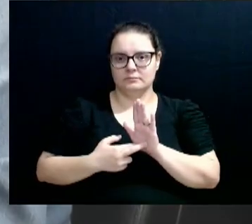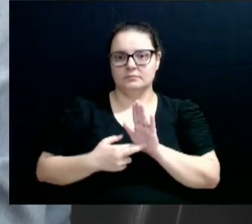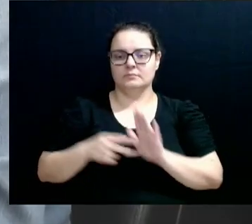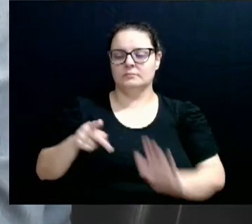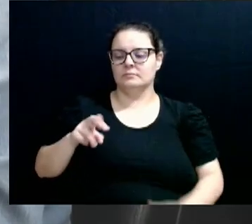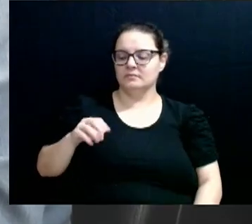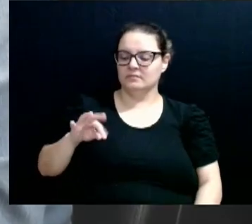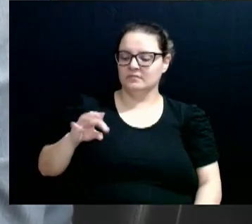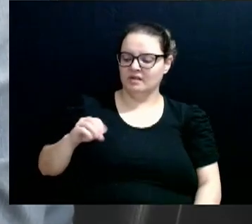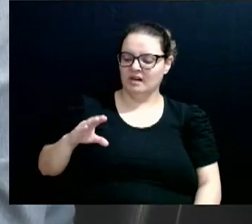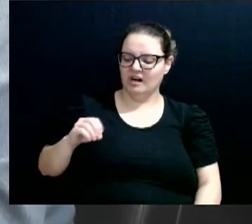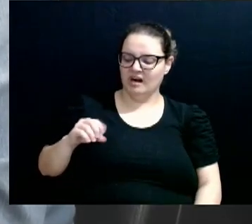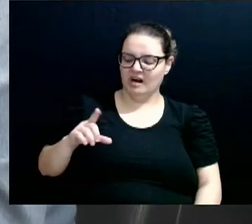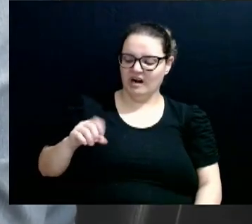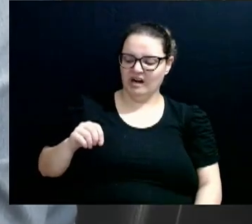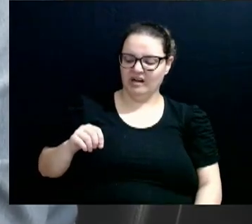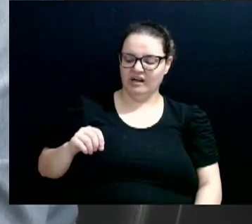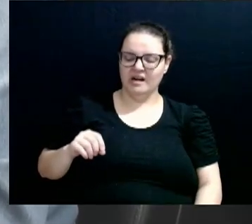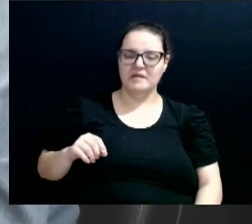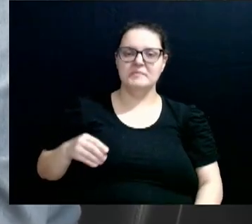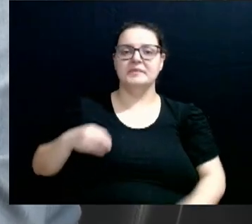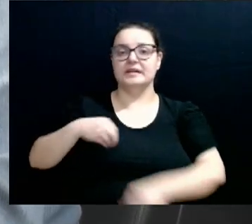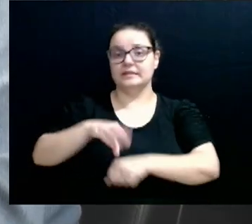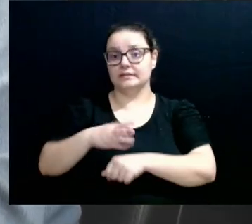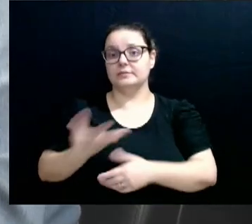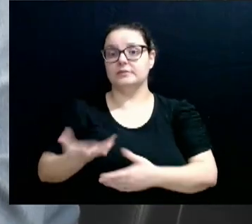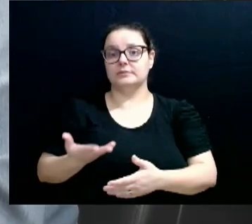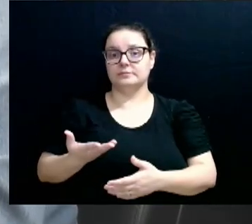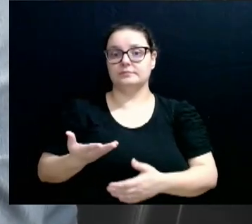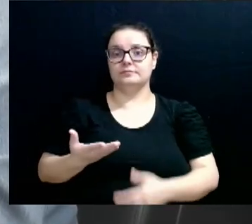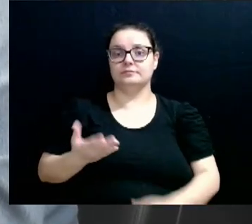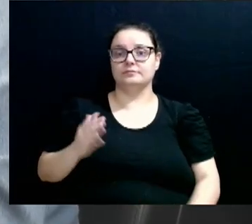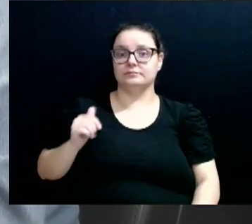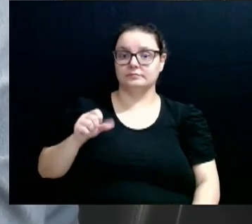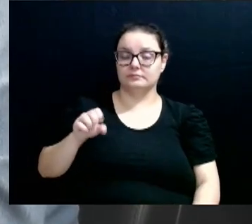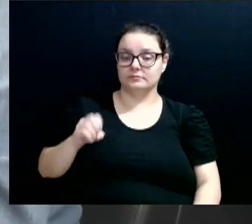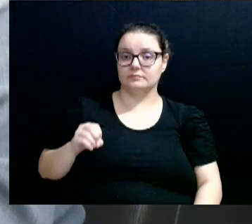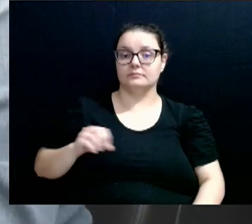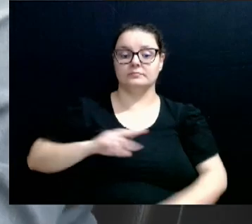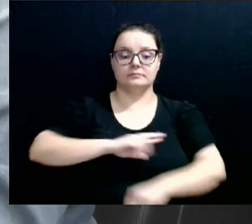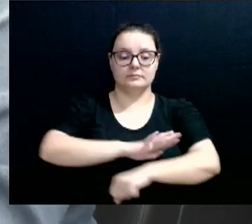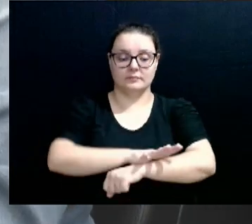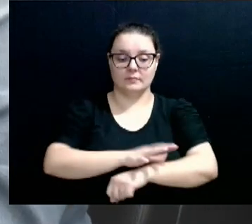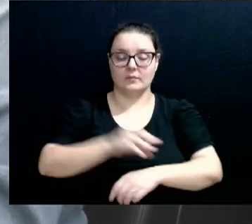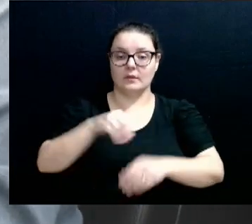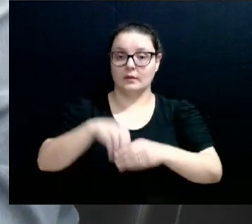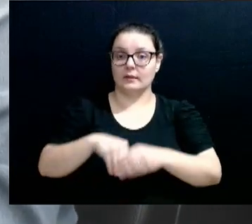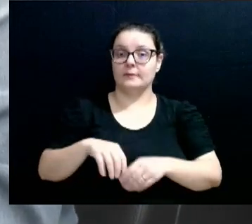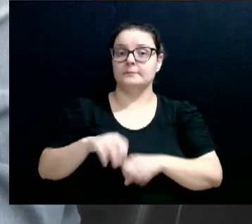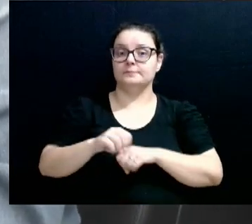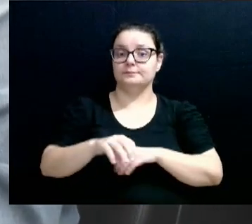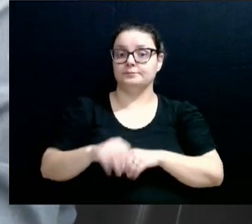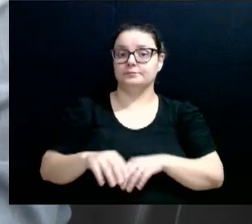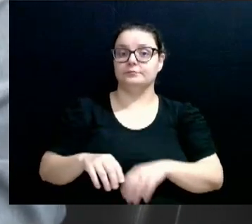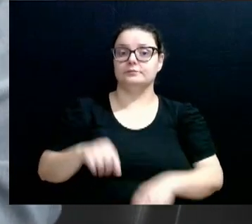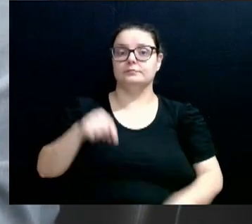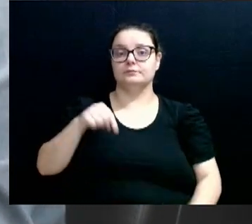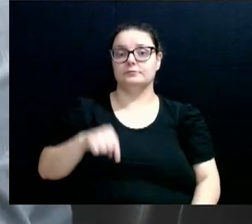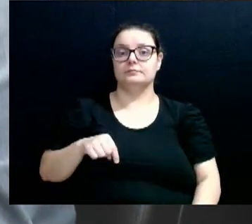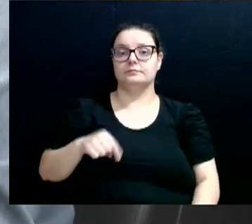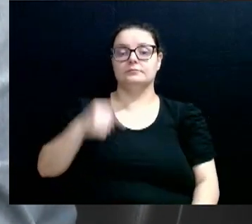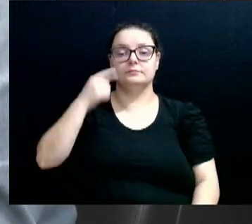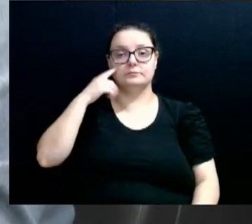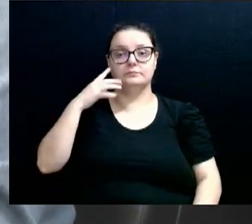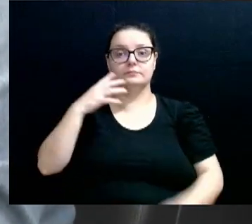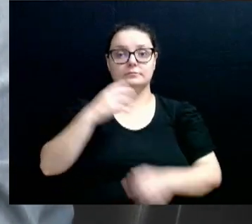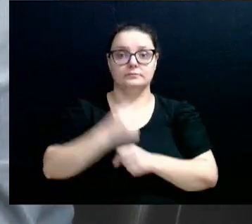para encaminhamento de casos de racismo na educação, e aí na educação de maneira geral, né, não estamos falando